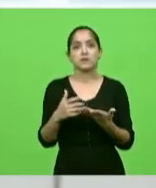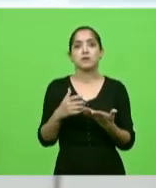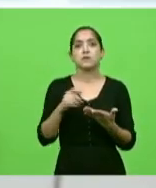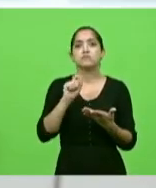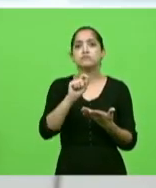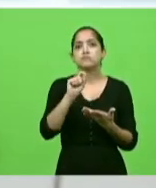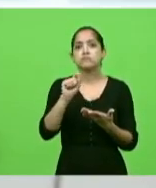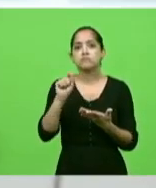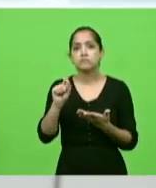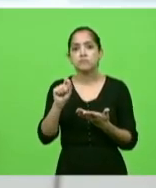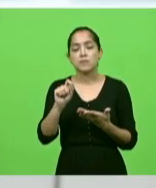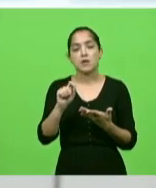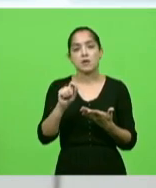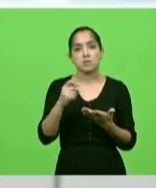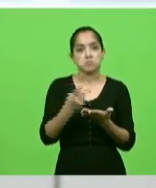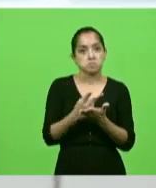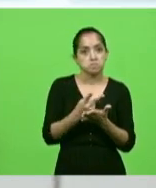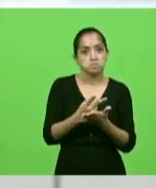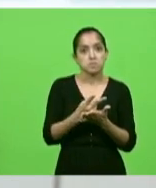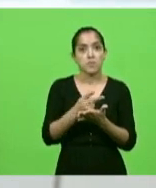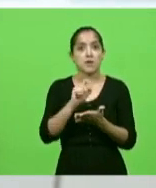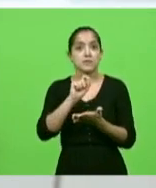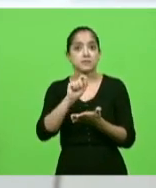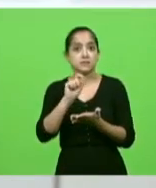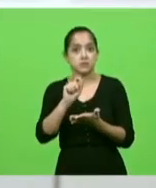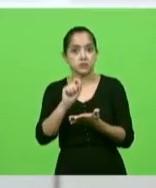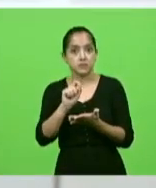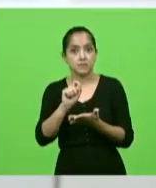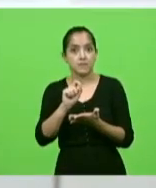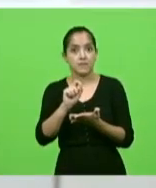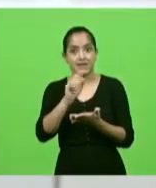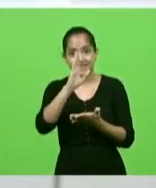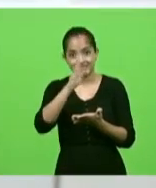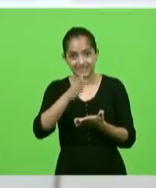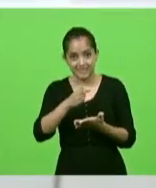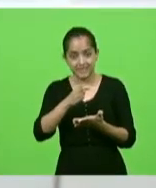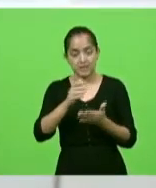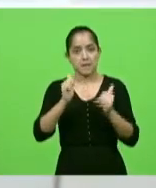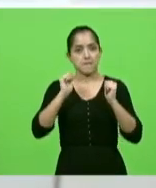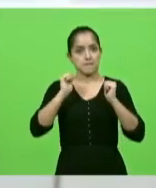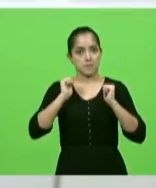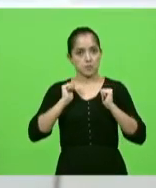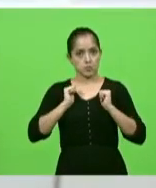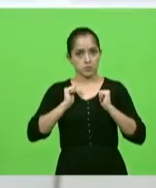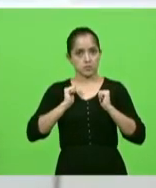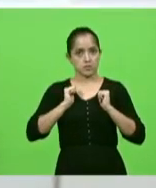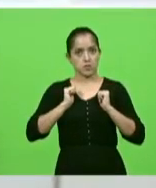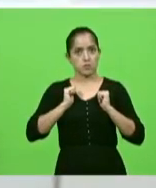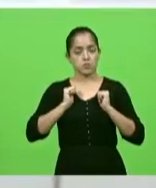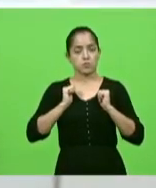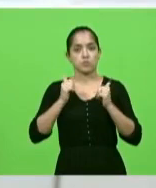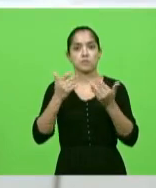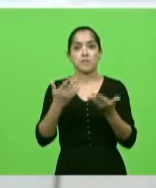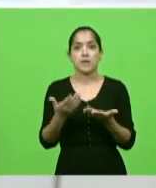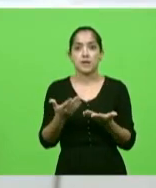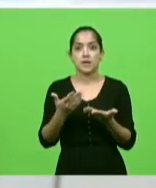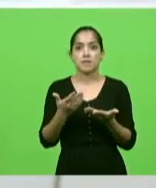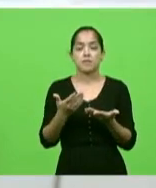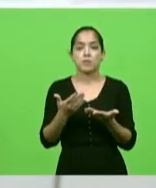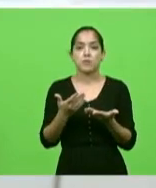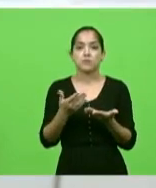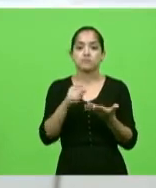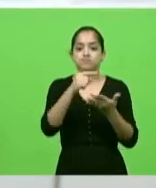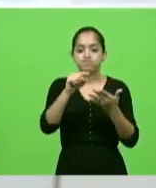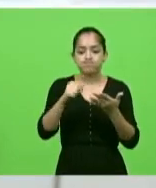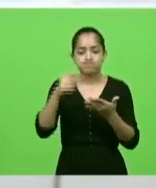que a infração seja apertada por meio de omissão imprópria quando embora com dever